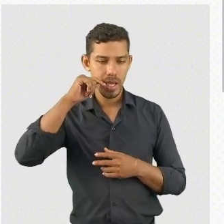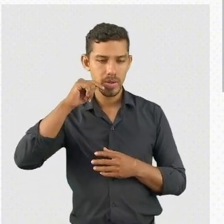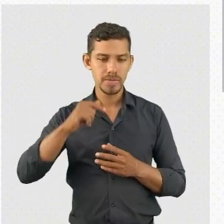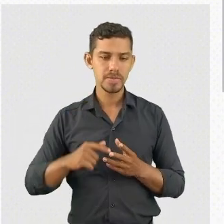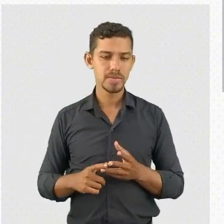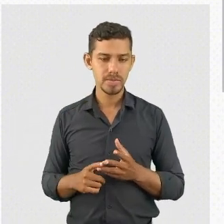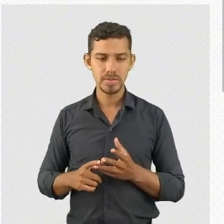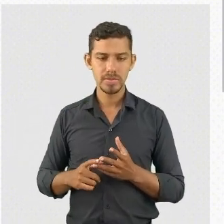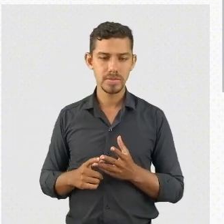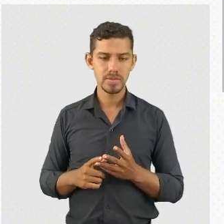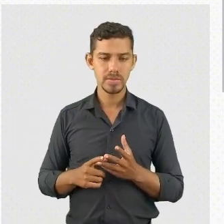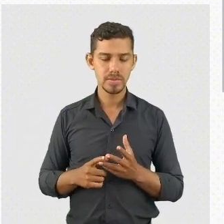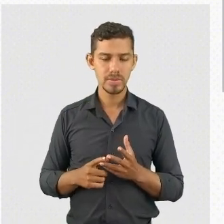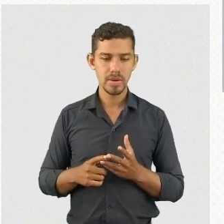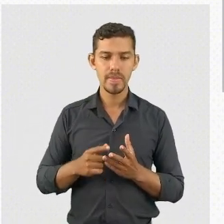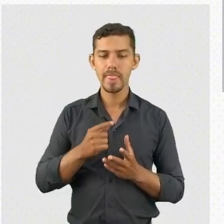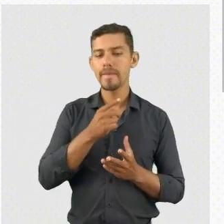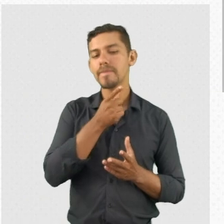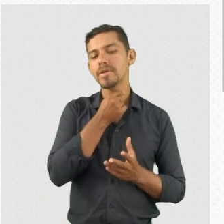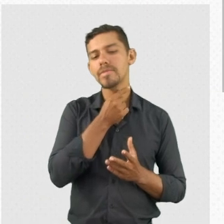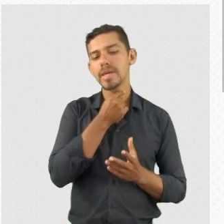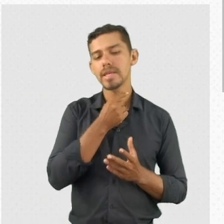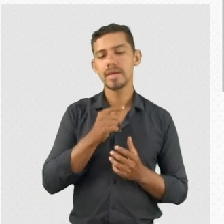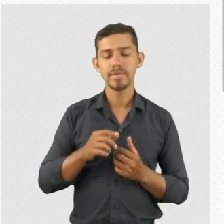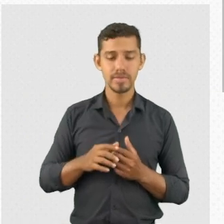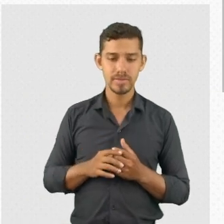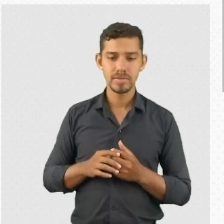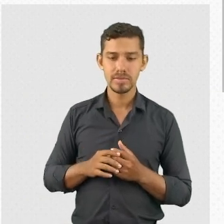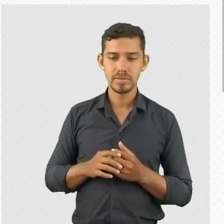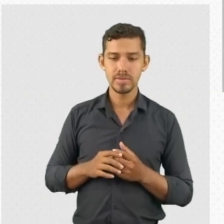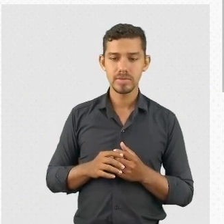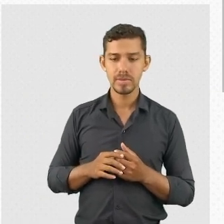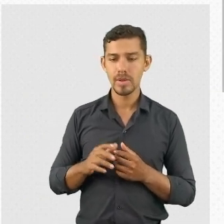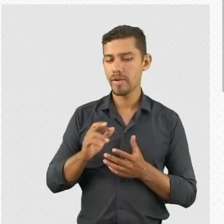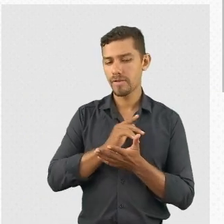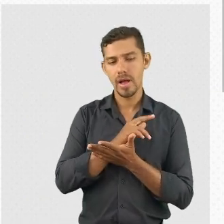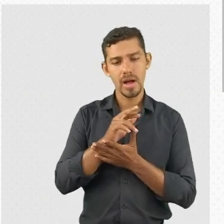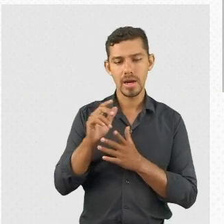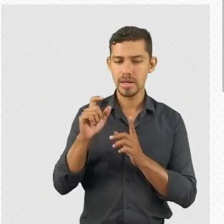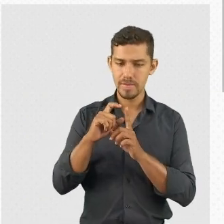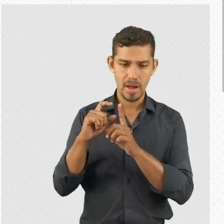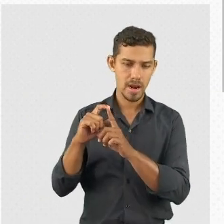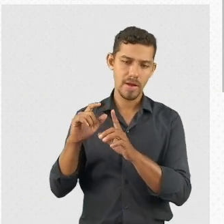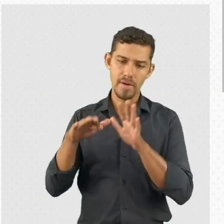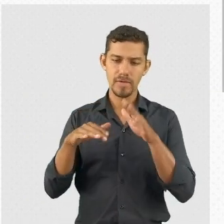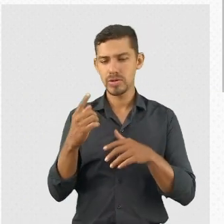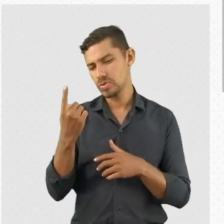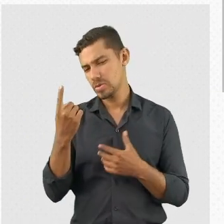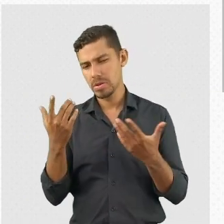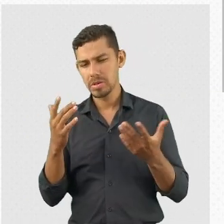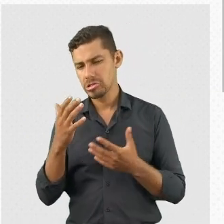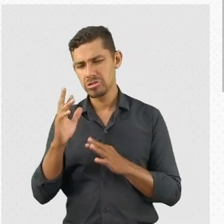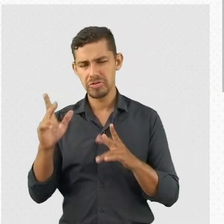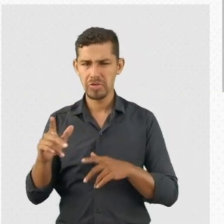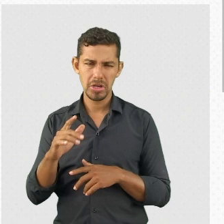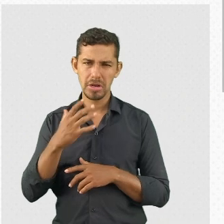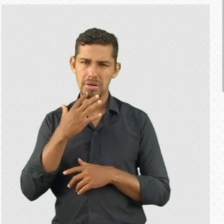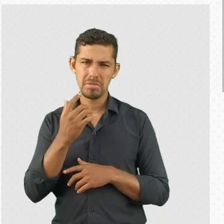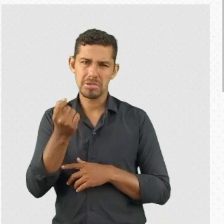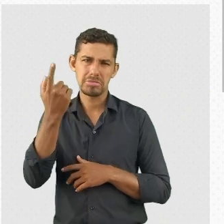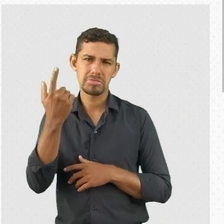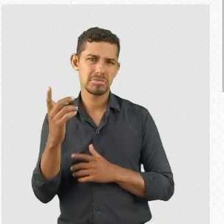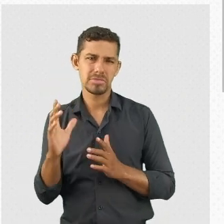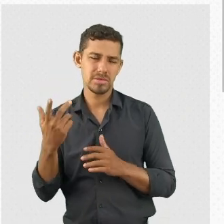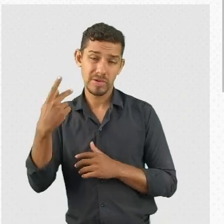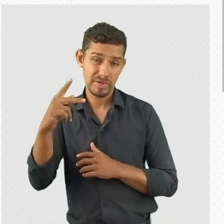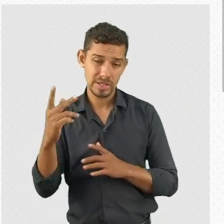sal, pepper, pimenta, e olha que a gente vai ter várias palavras. Talvez uma que seja diferente, um pouquinho estranha